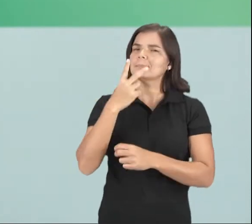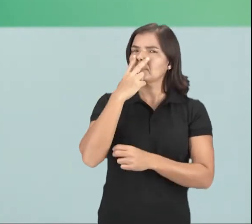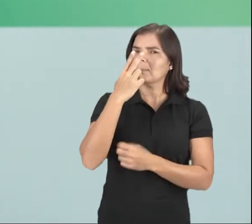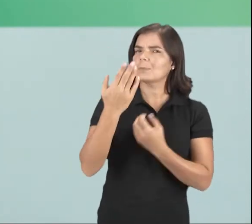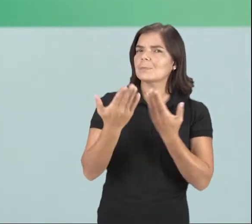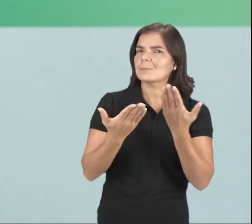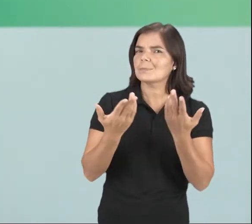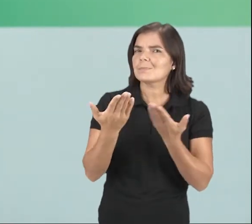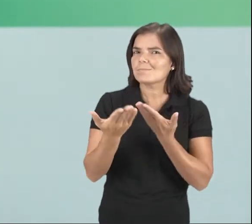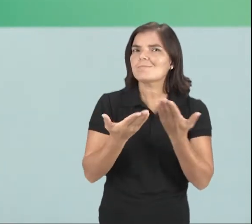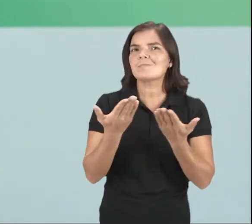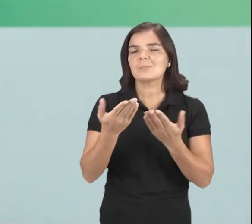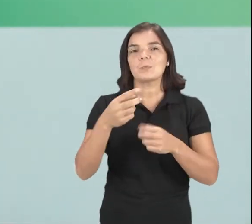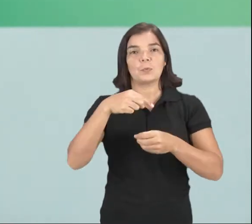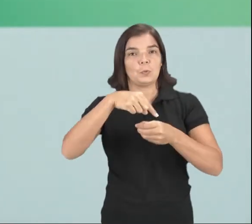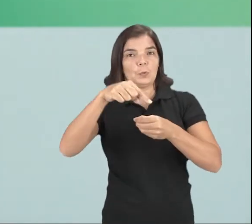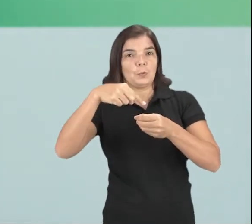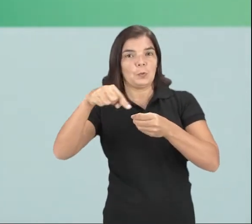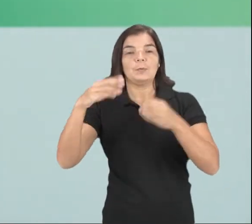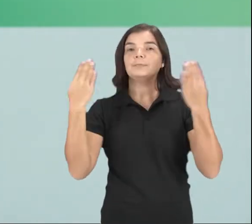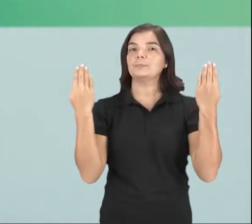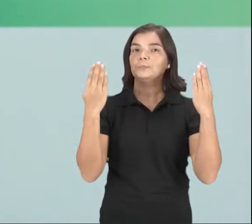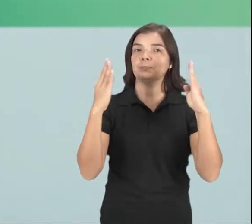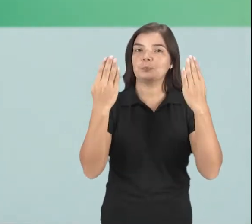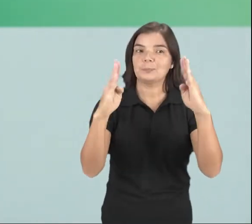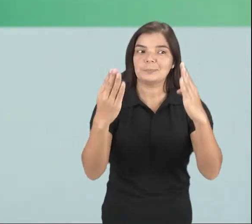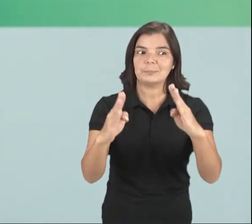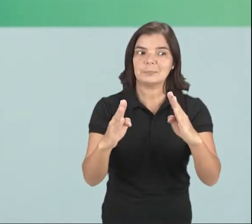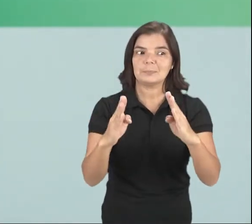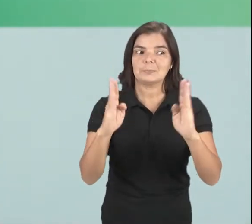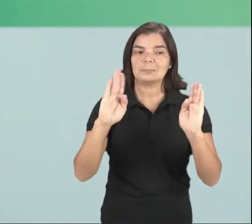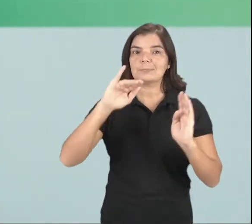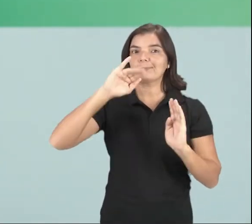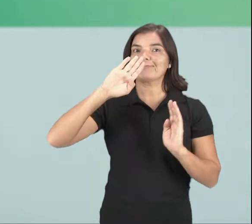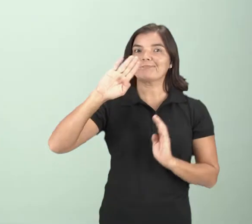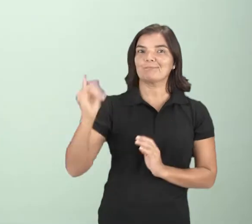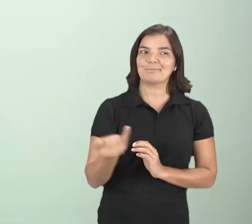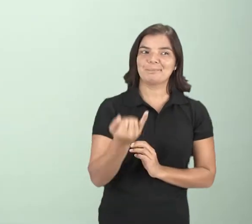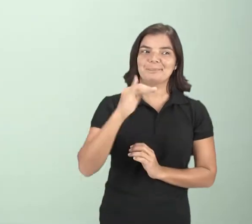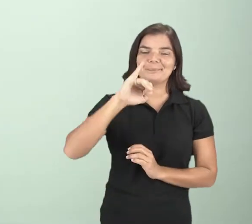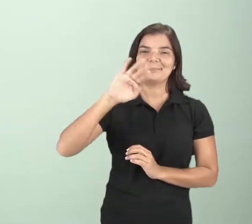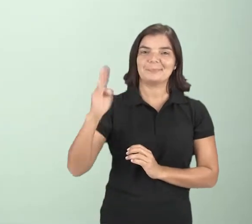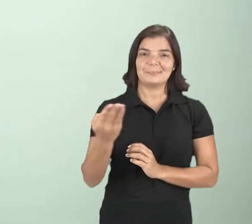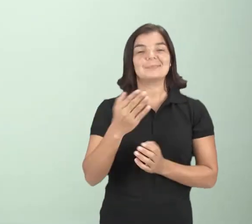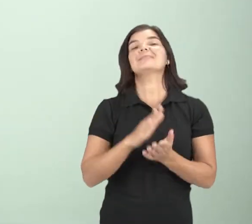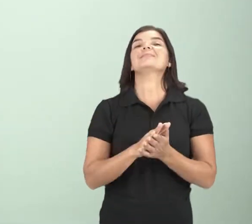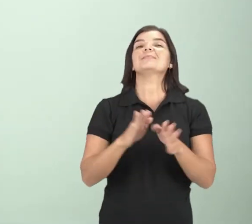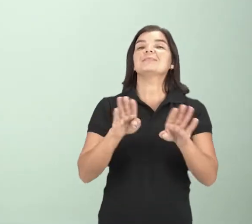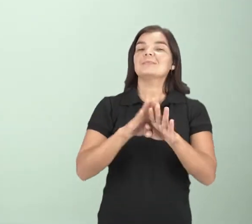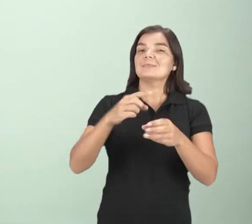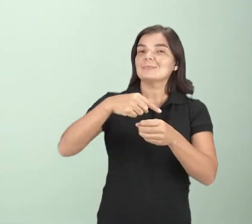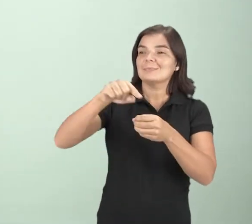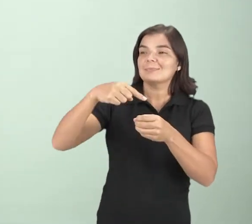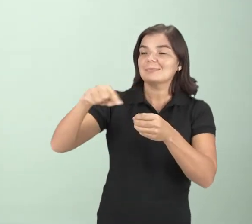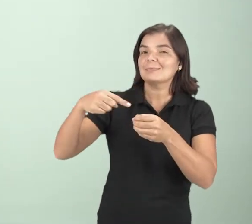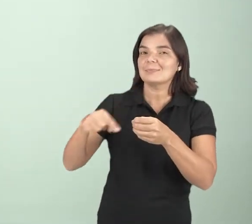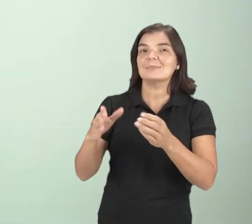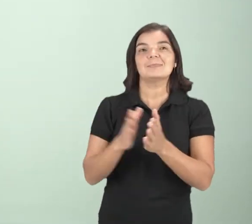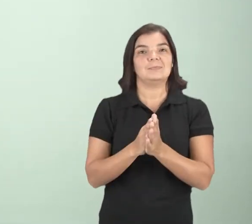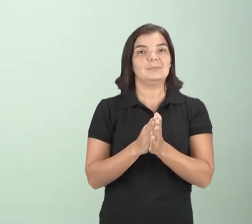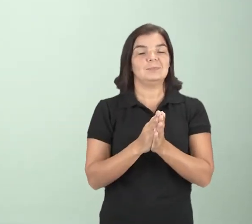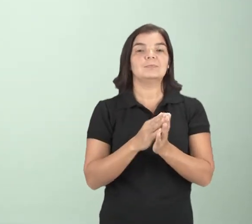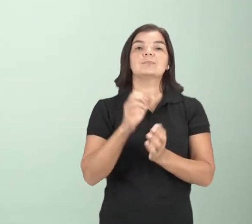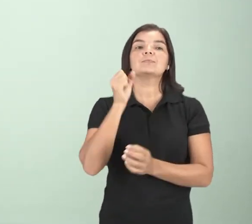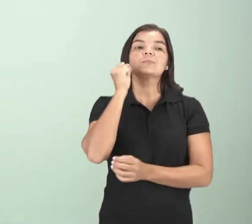como se o município de Bujari fosse uma cidade, mas também fosse um país. O município de